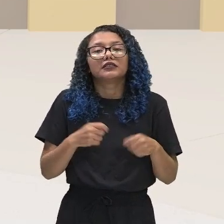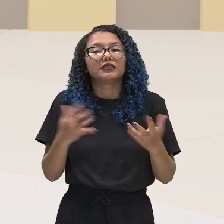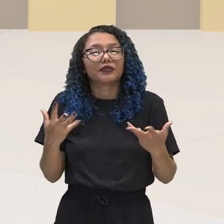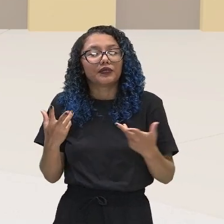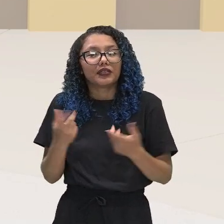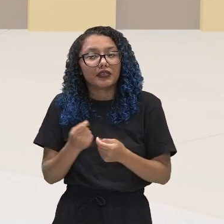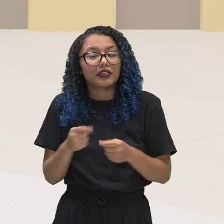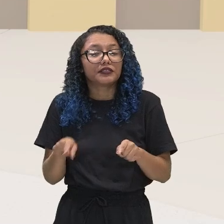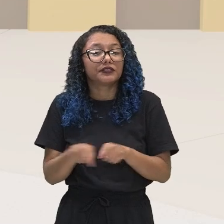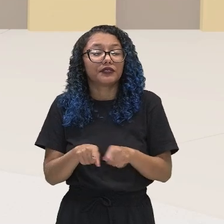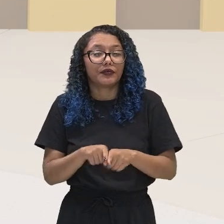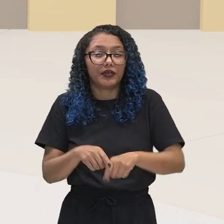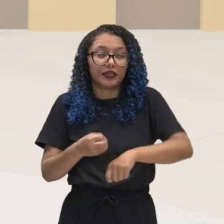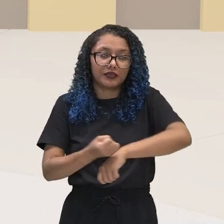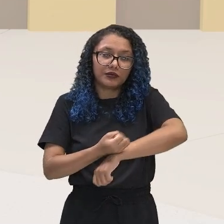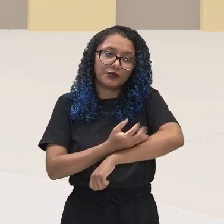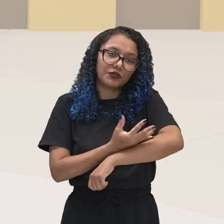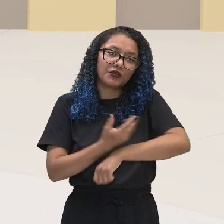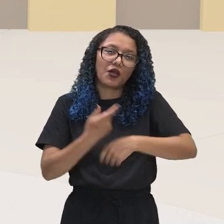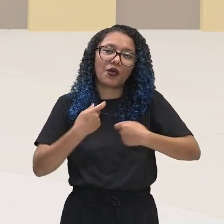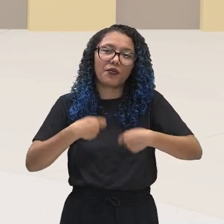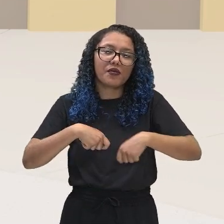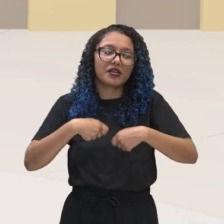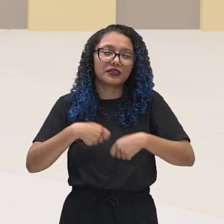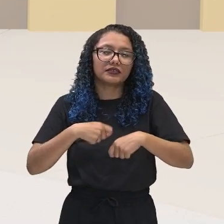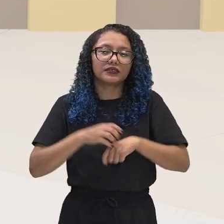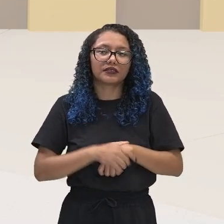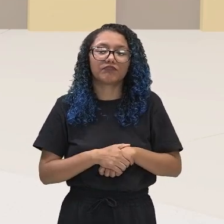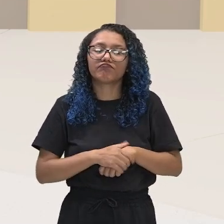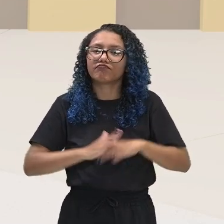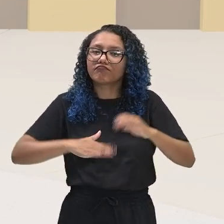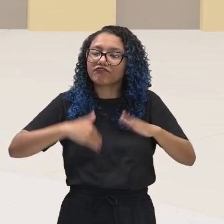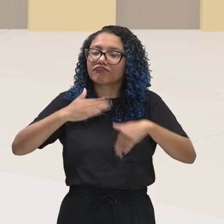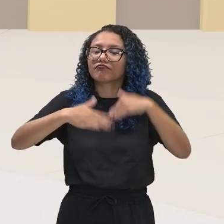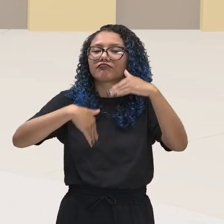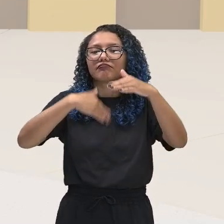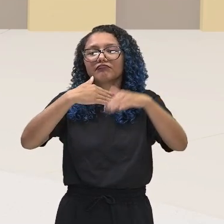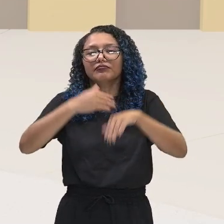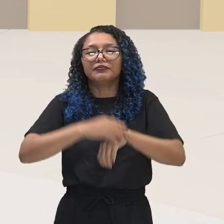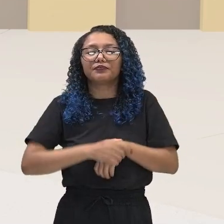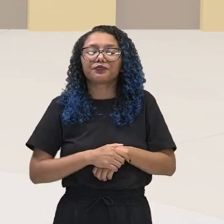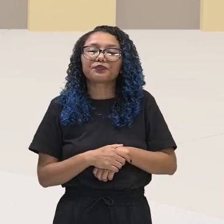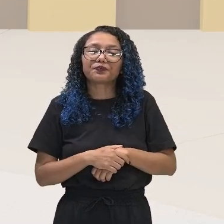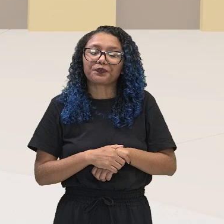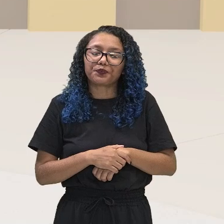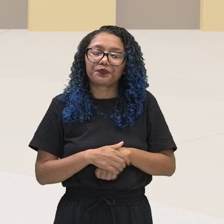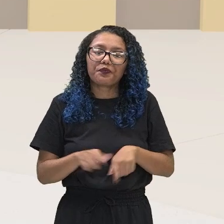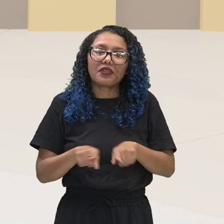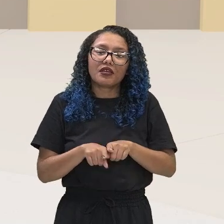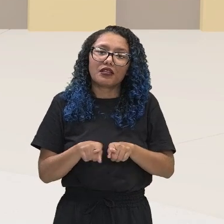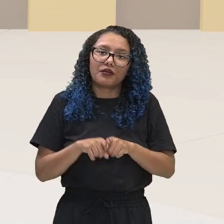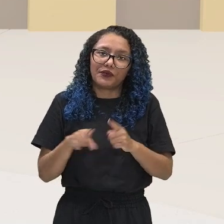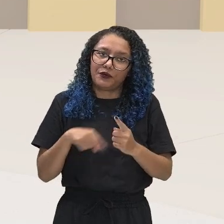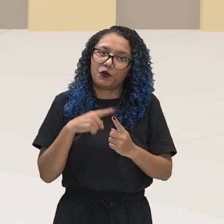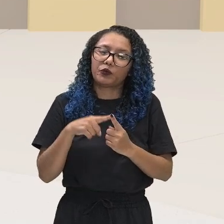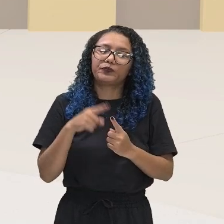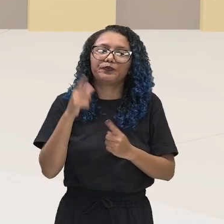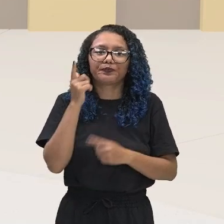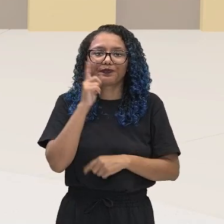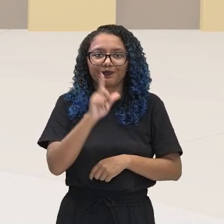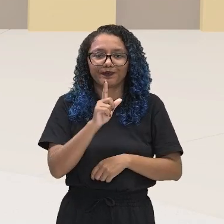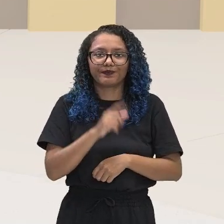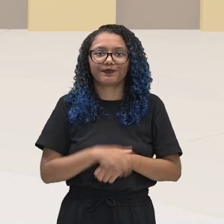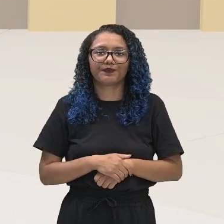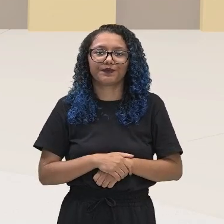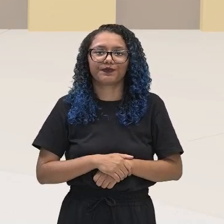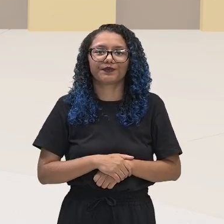nós necessitamos para adquirir, para desenvolver, para conseguir atingir os nossos objetivos. Em